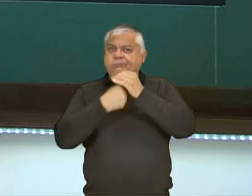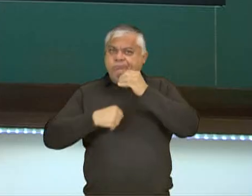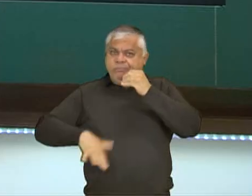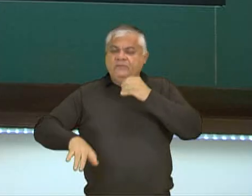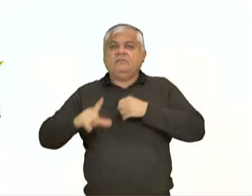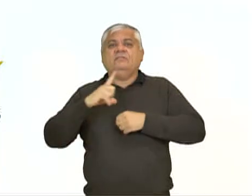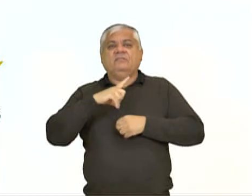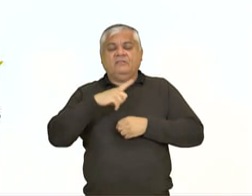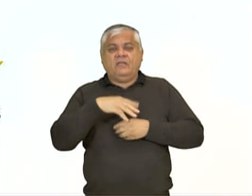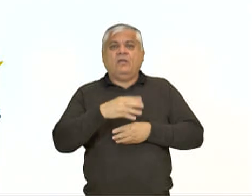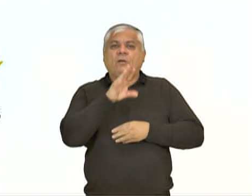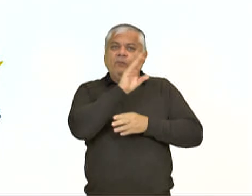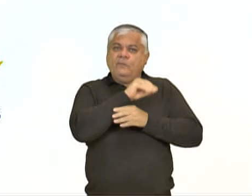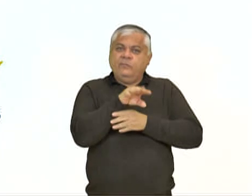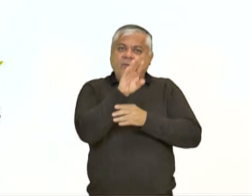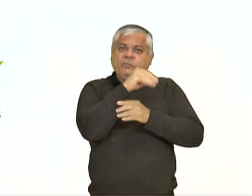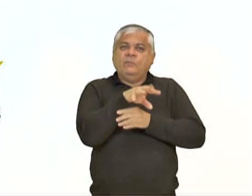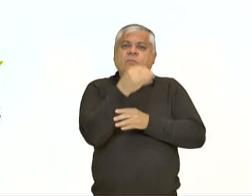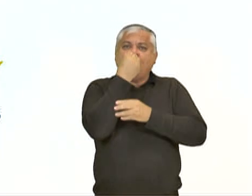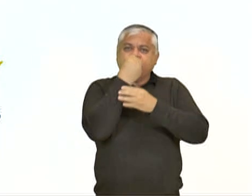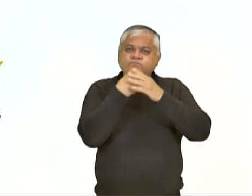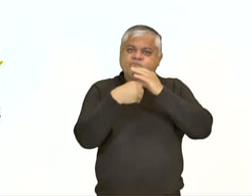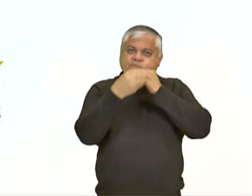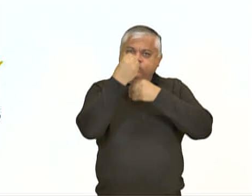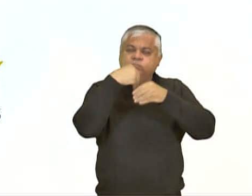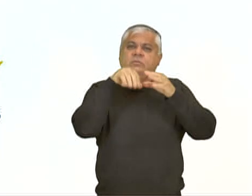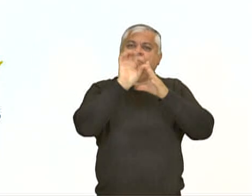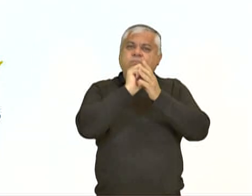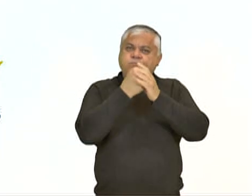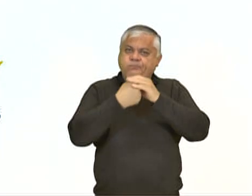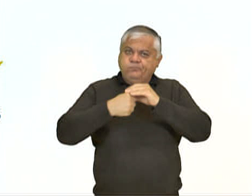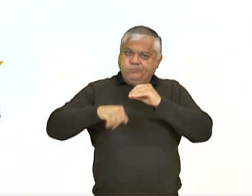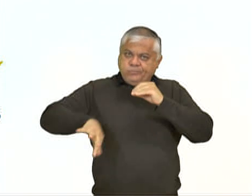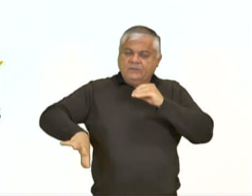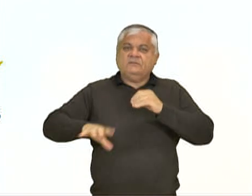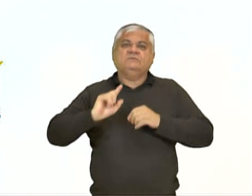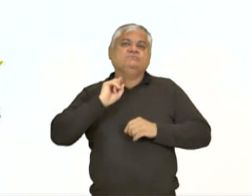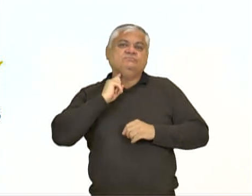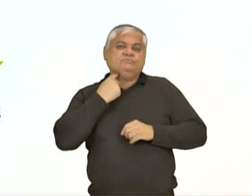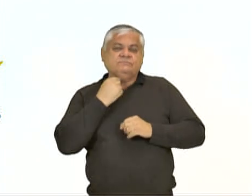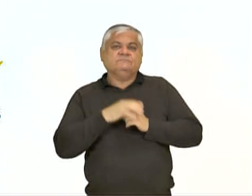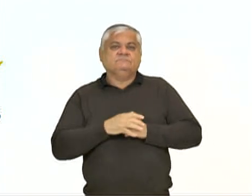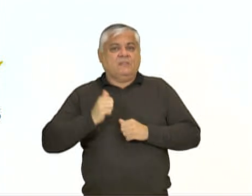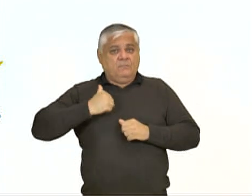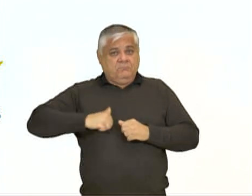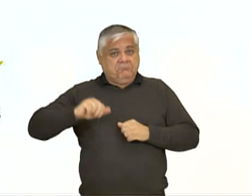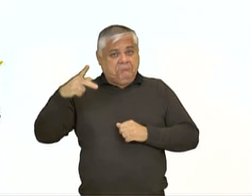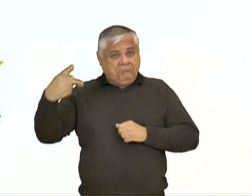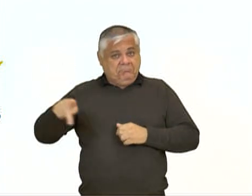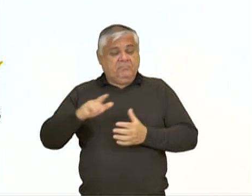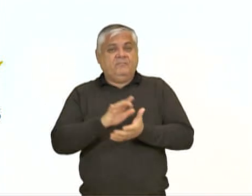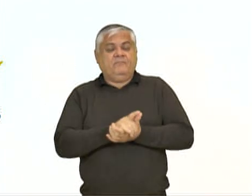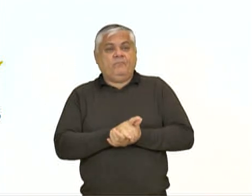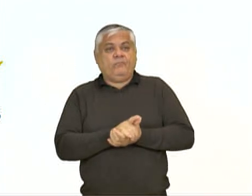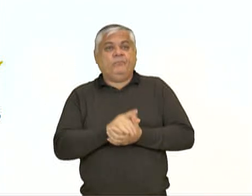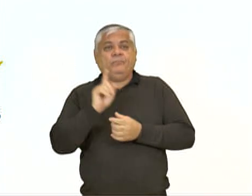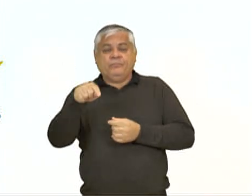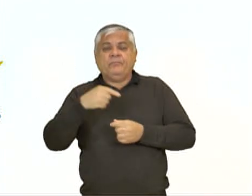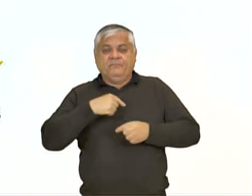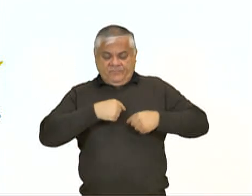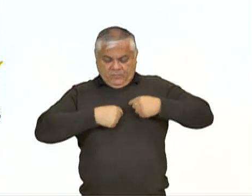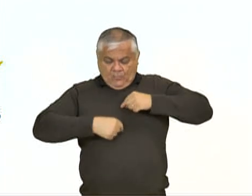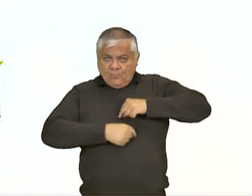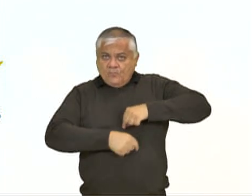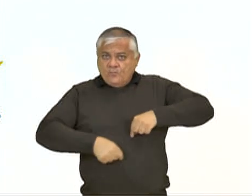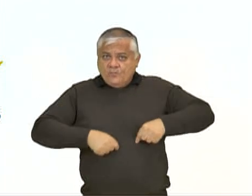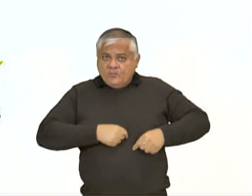pela boca, né? E é liberado ali os resíduos pelos ânus, ok? E é processado aqui, então, no tubo digestivo.